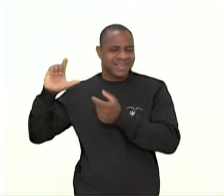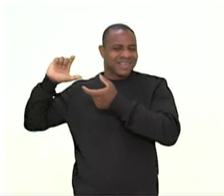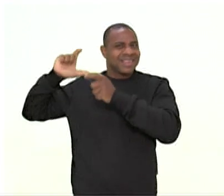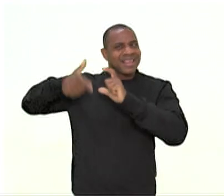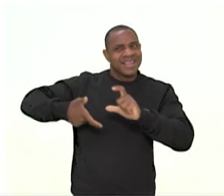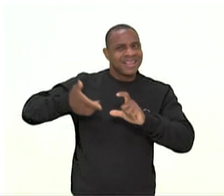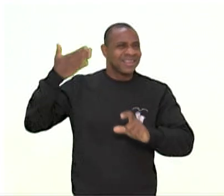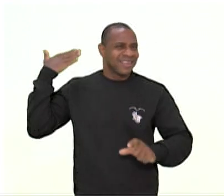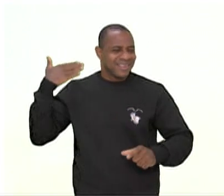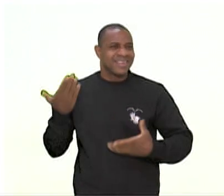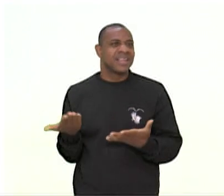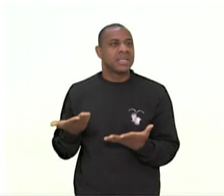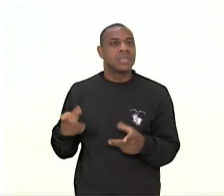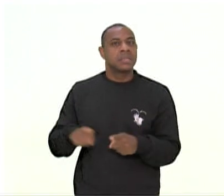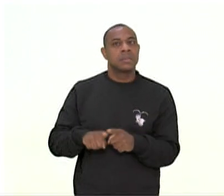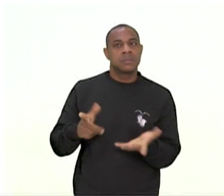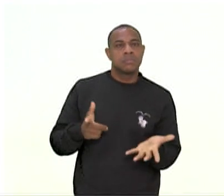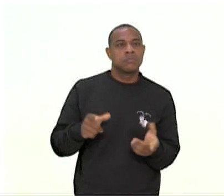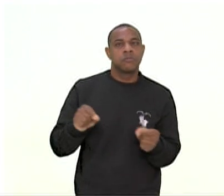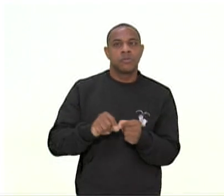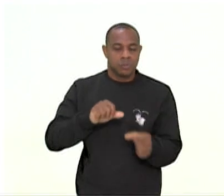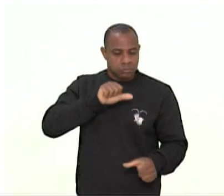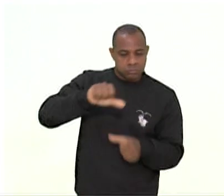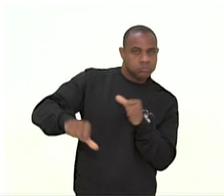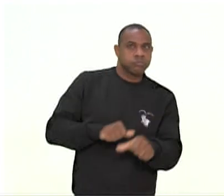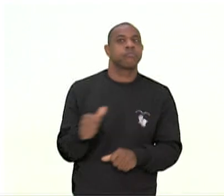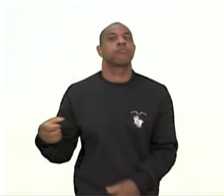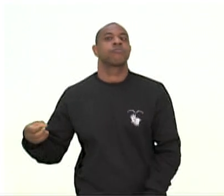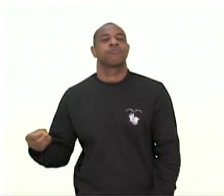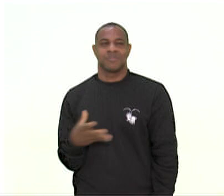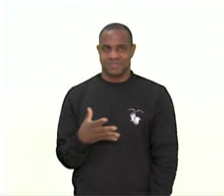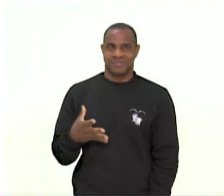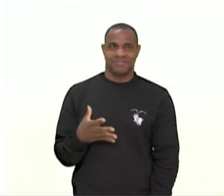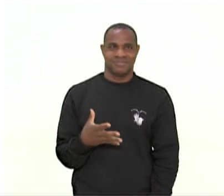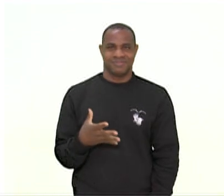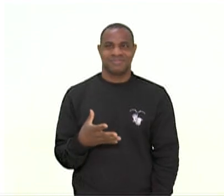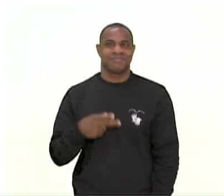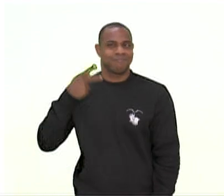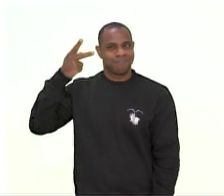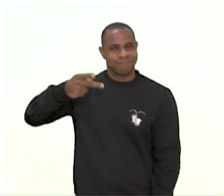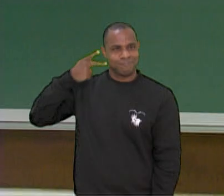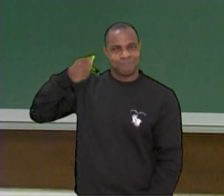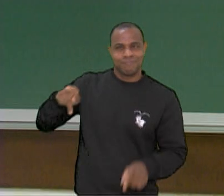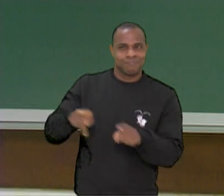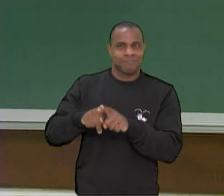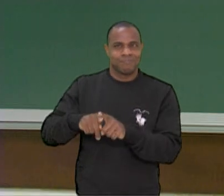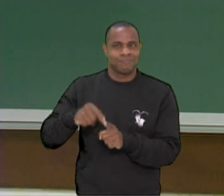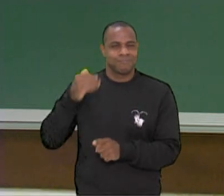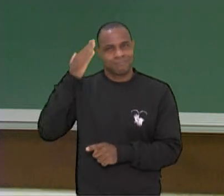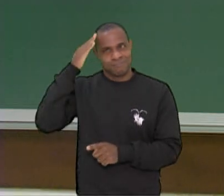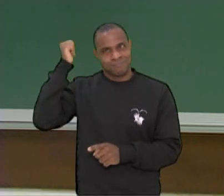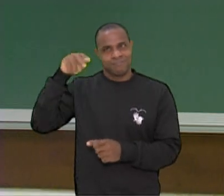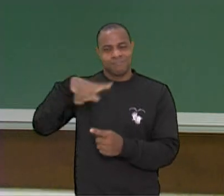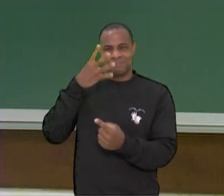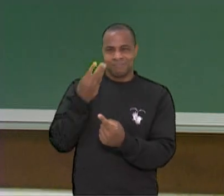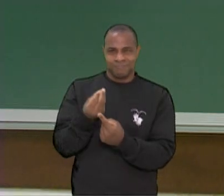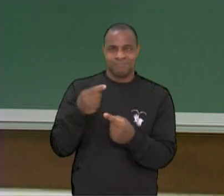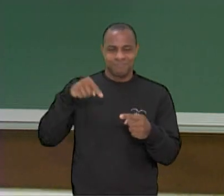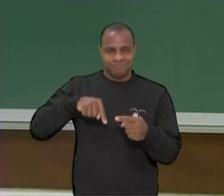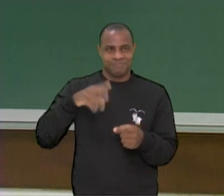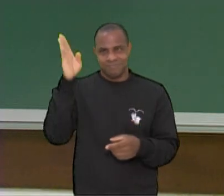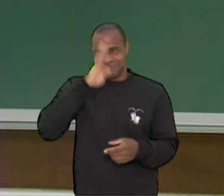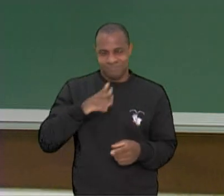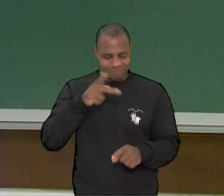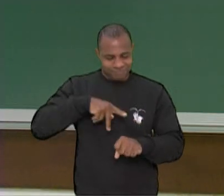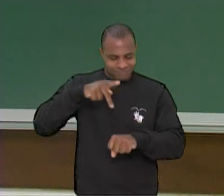com o tradicionalismo e promover uma reestruturação política e artística no país. Então,